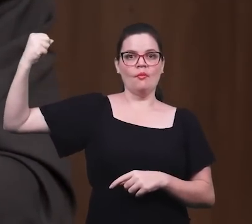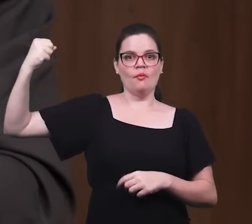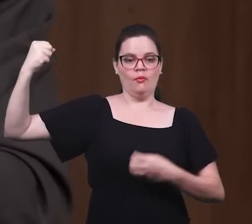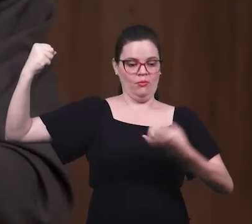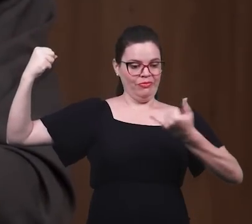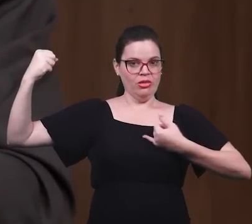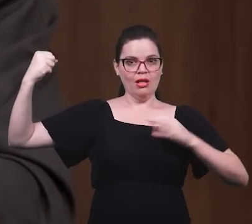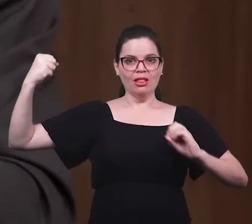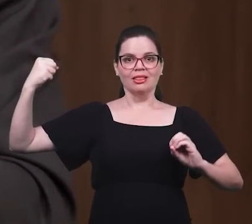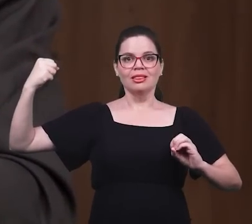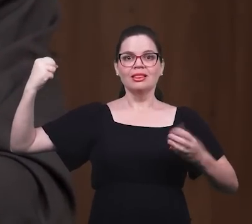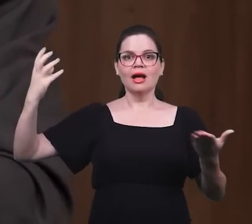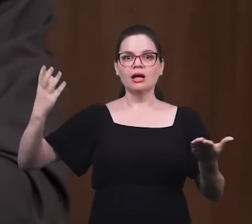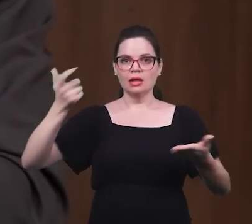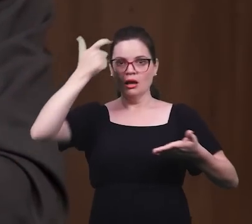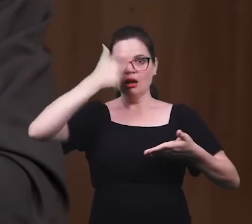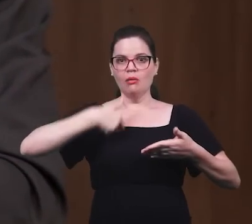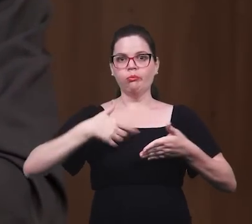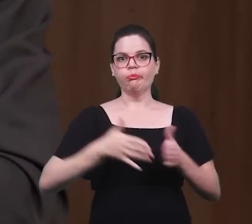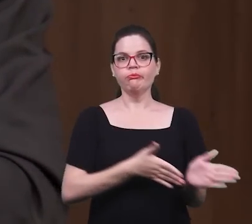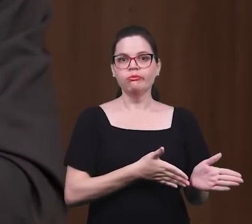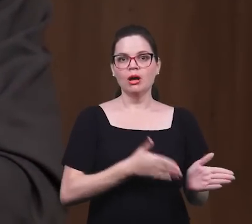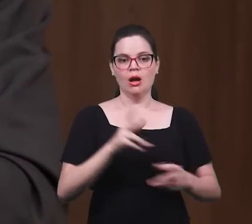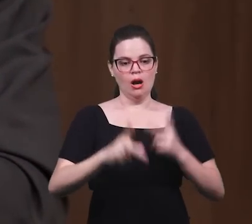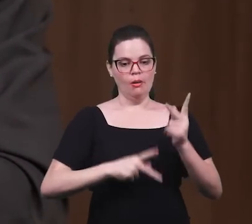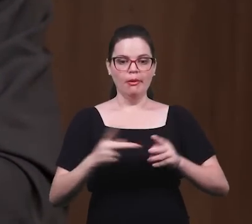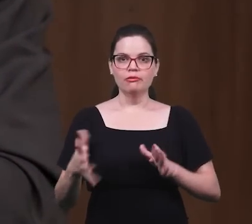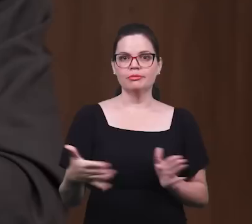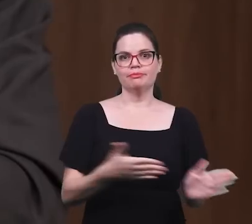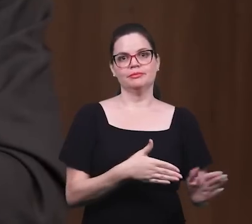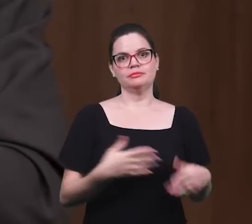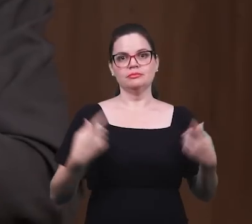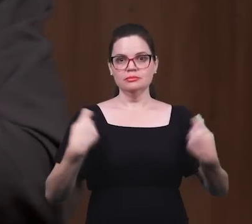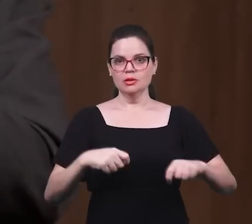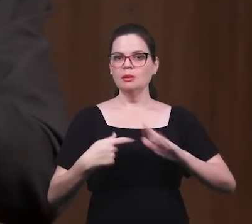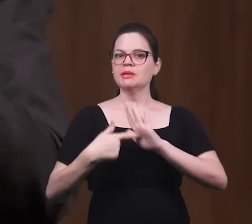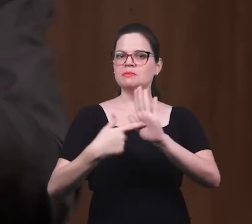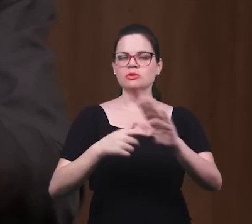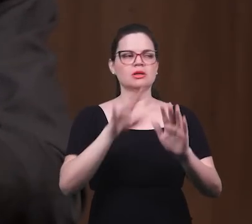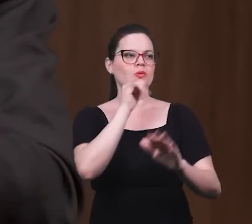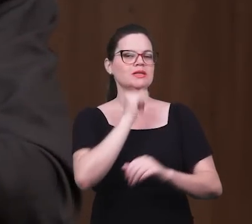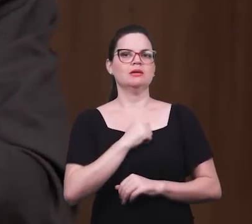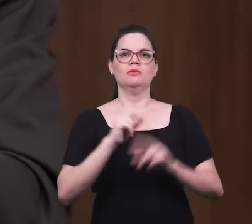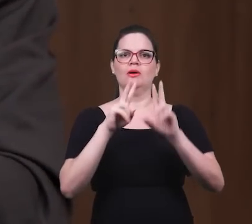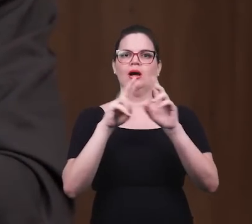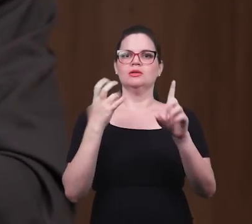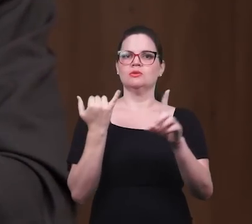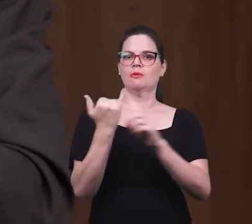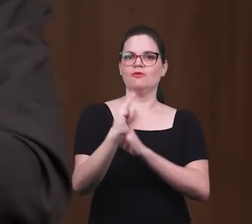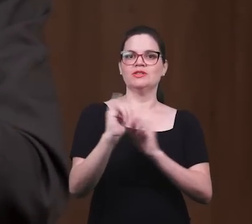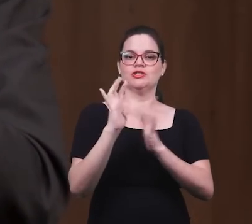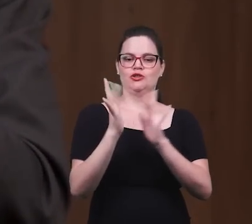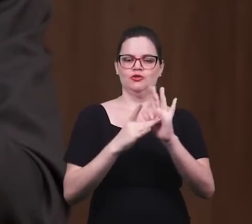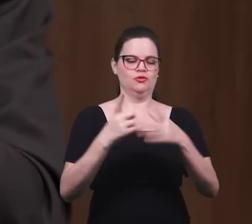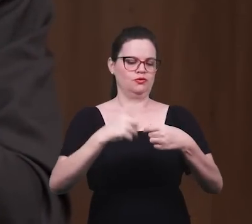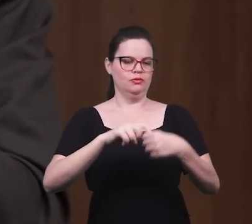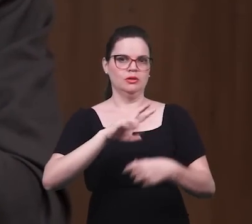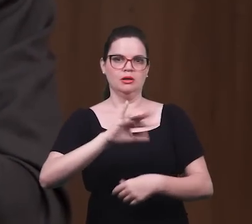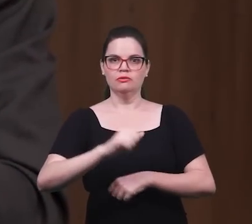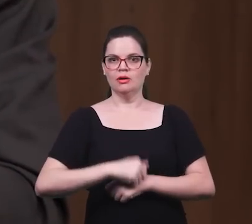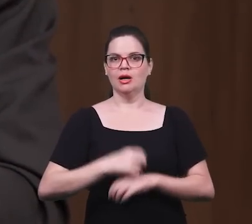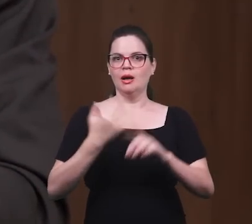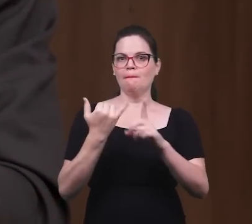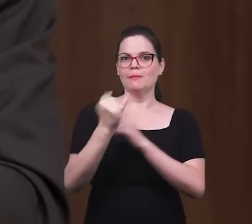pode morrer em descrédito, como a profecia da volta de Jesus, a profecia de uma eternidade, a profecia acerca dos filhos. As